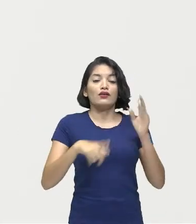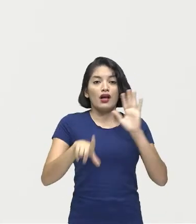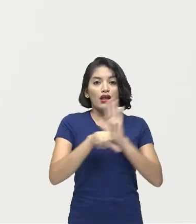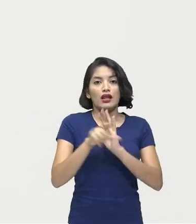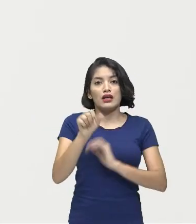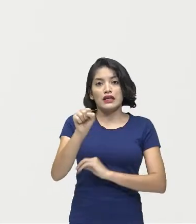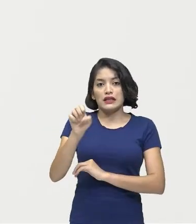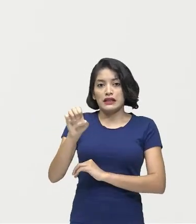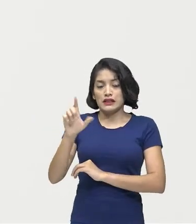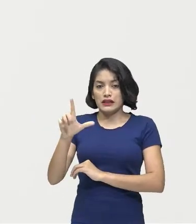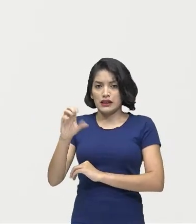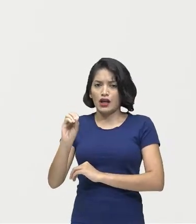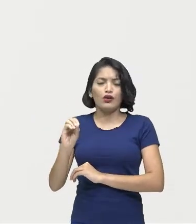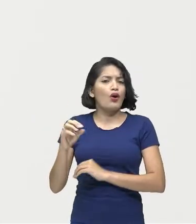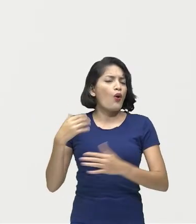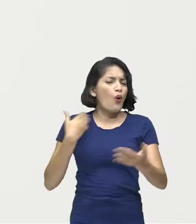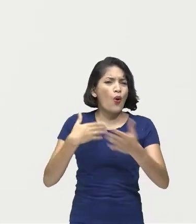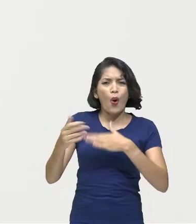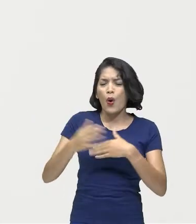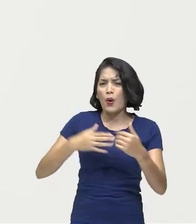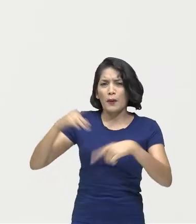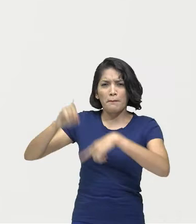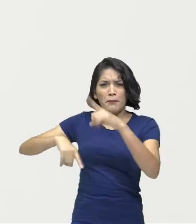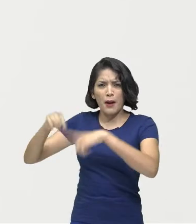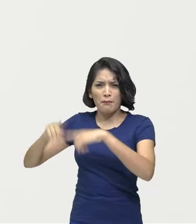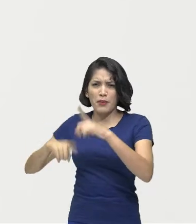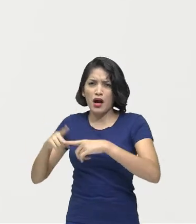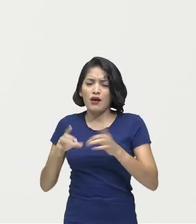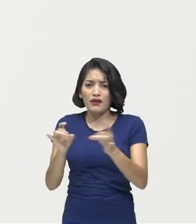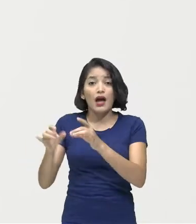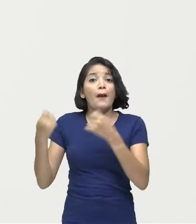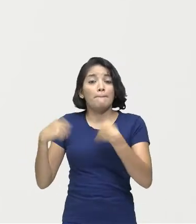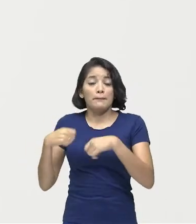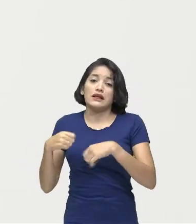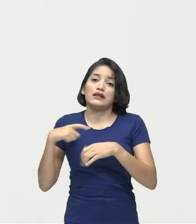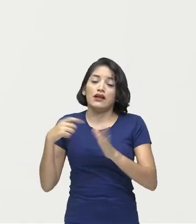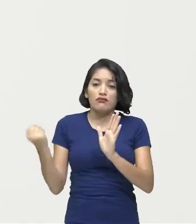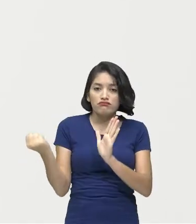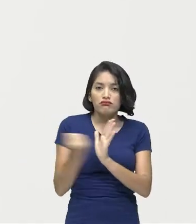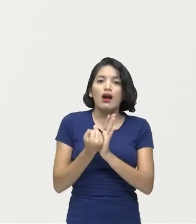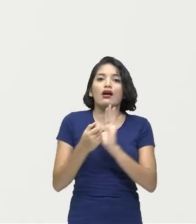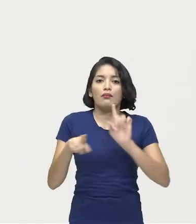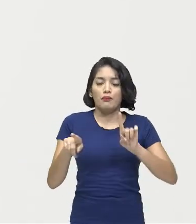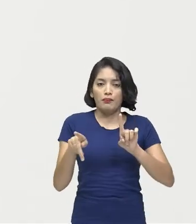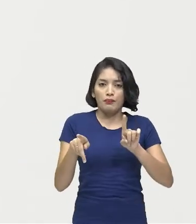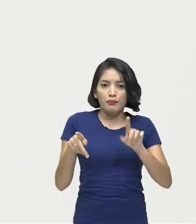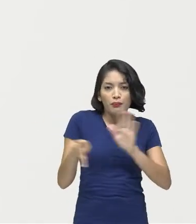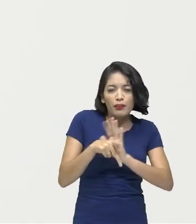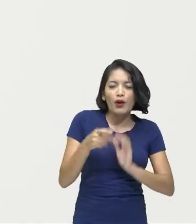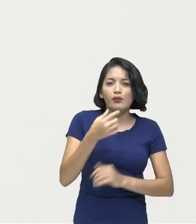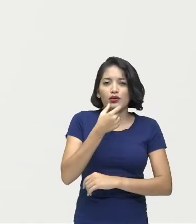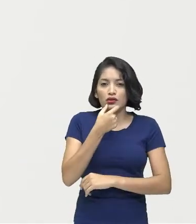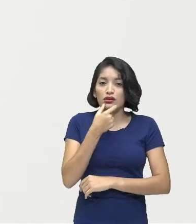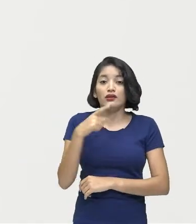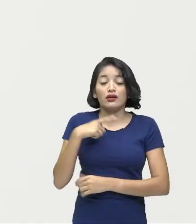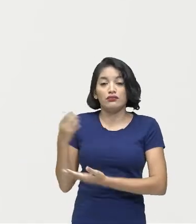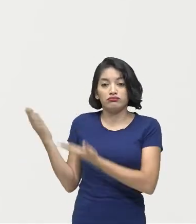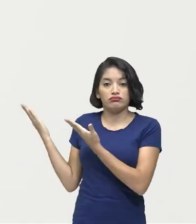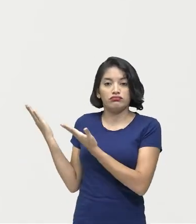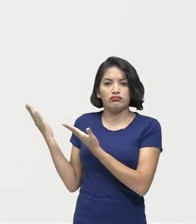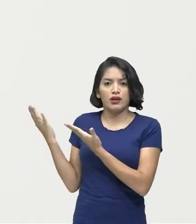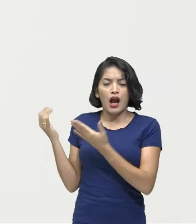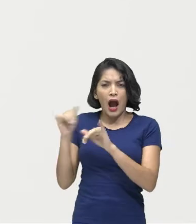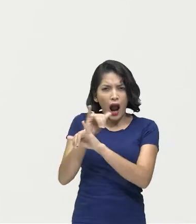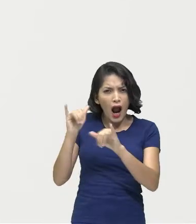Todo produto que circulava na colônia deveria ter um selo vendido pelos ingleses. Então, está aqui ó, o aviso da lei